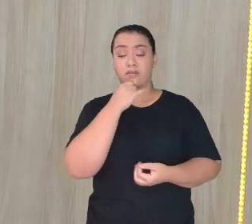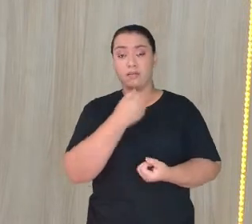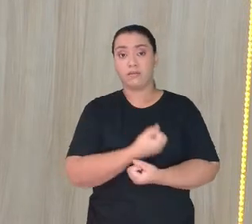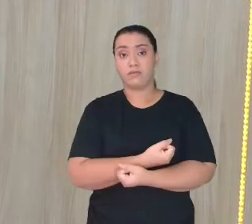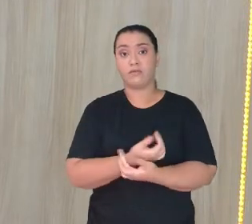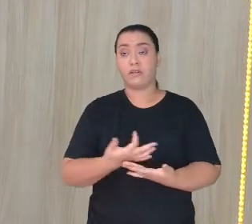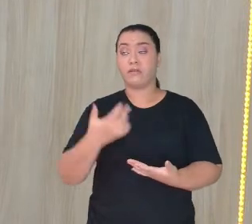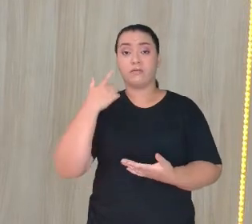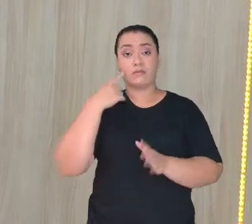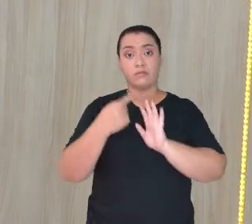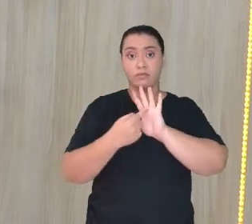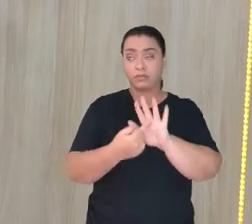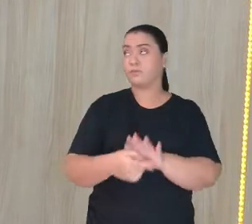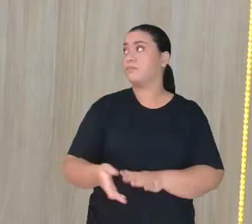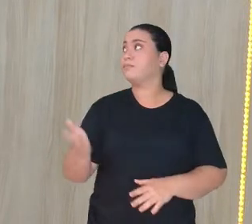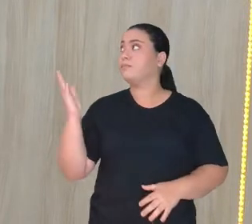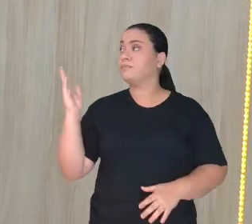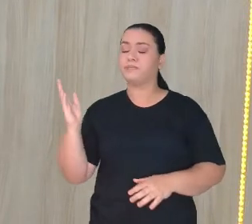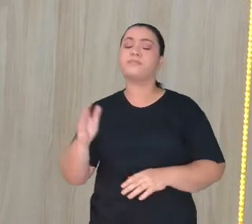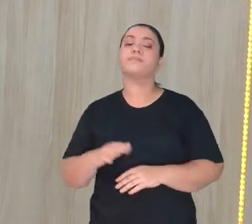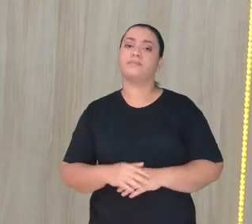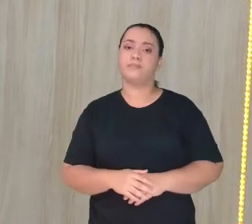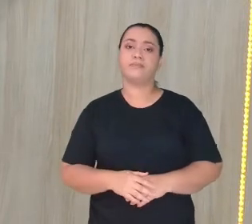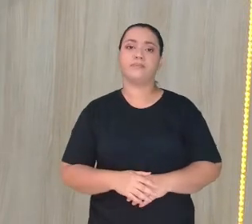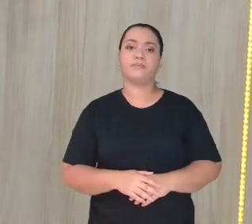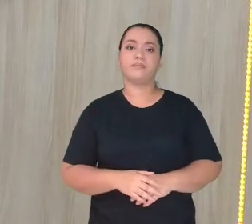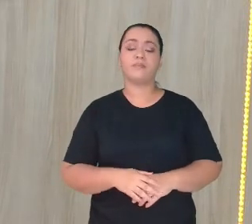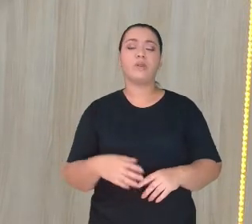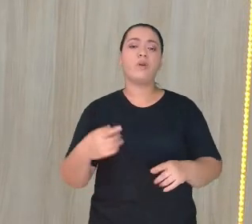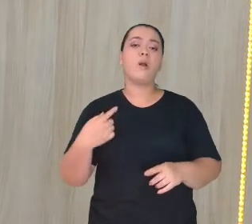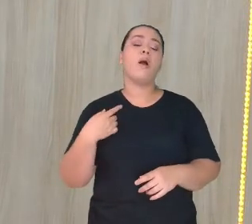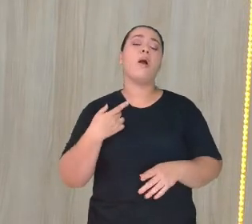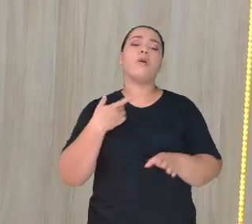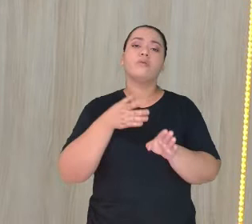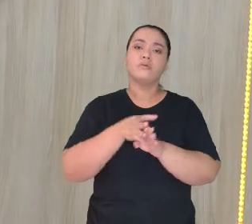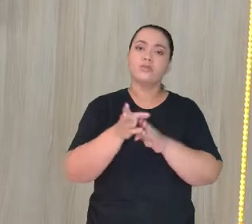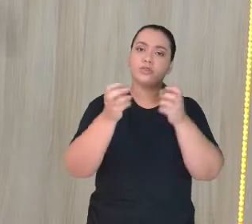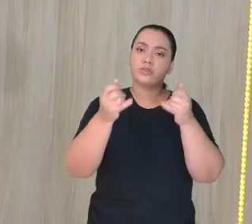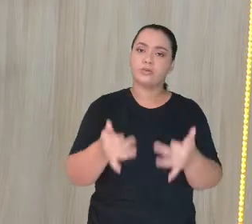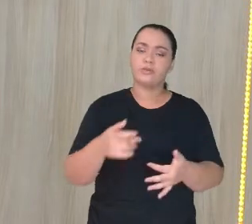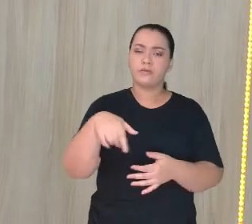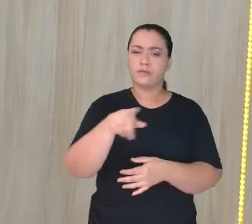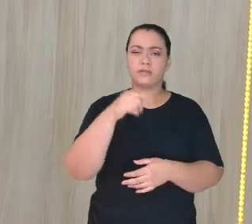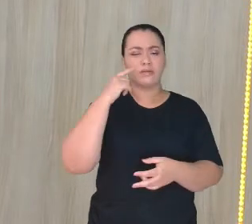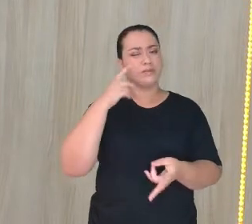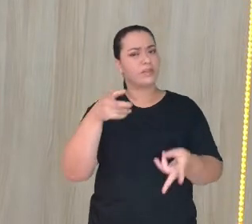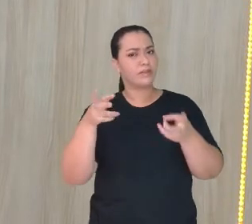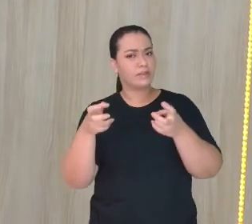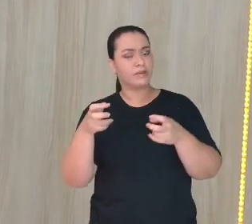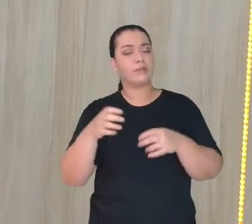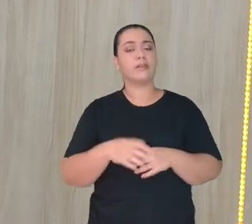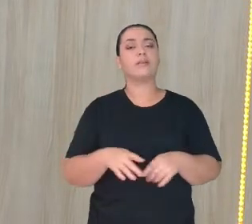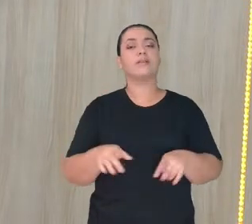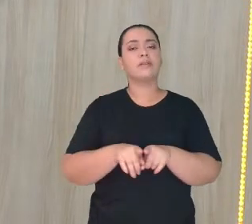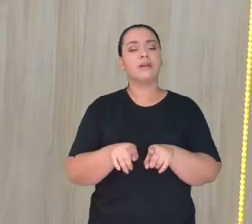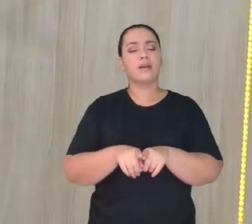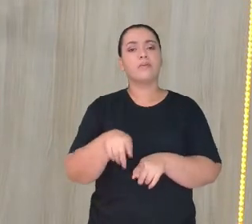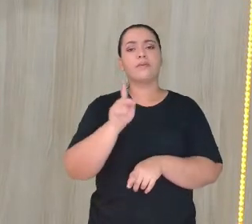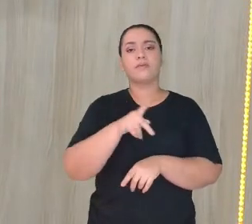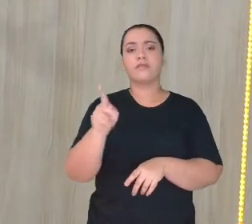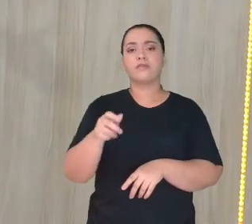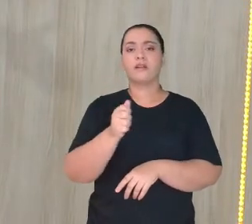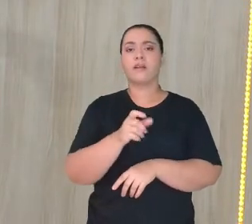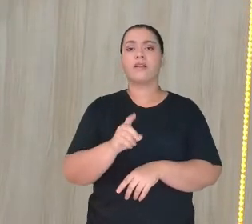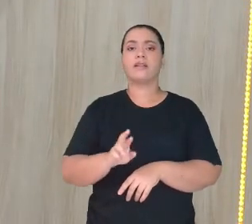analisá-los juntos, tá? Porque aí eu dou uma orientação, vocês percebem, a professora Adriana complementa com todo o